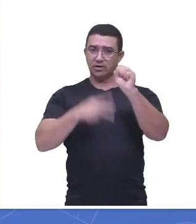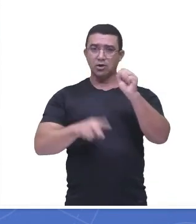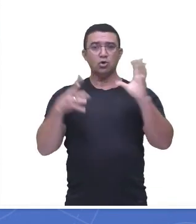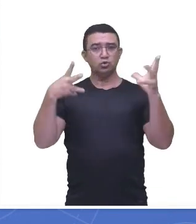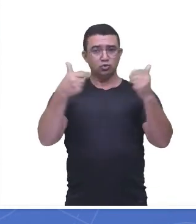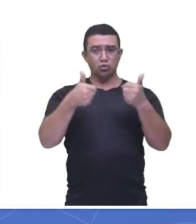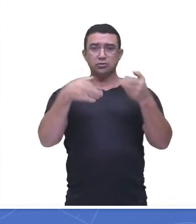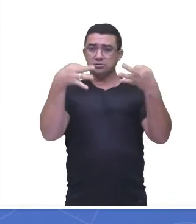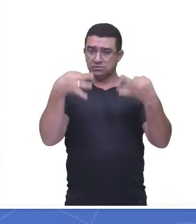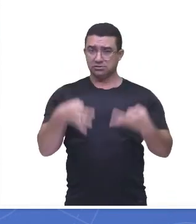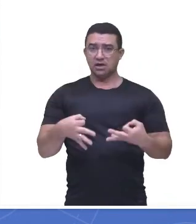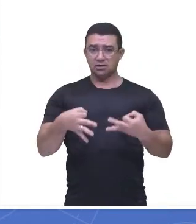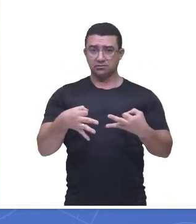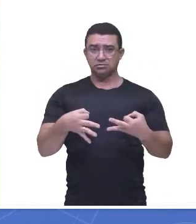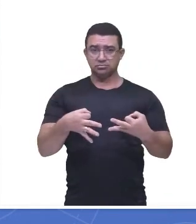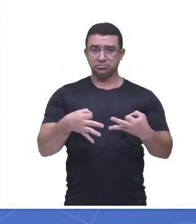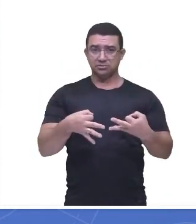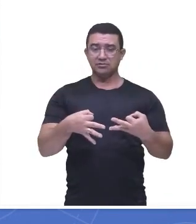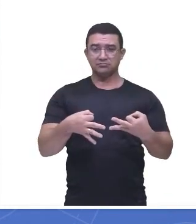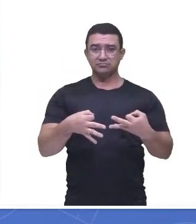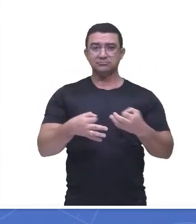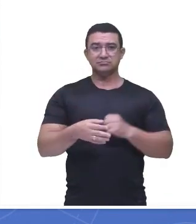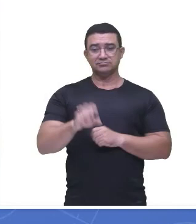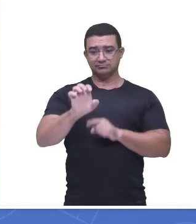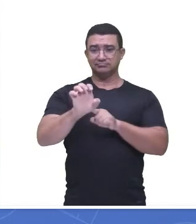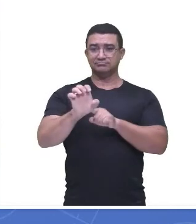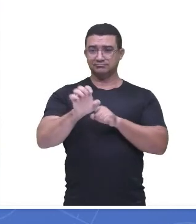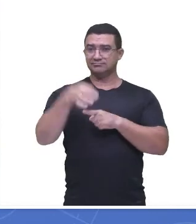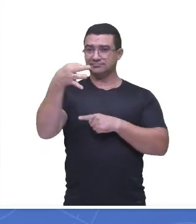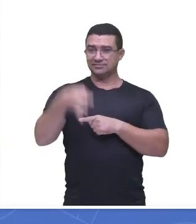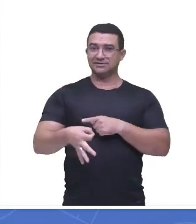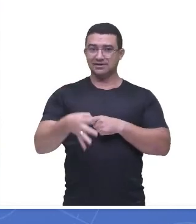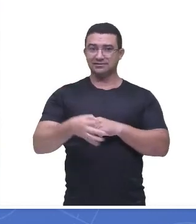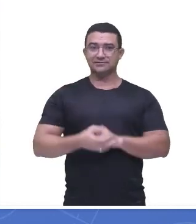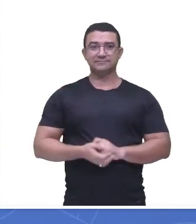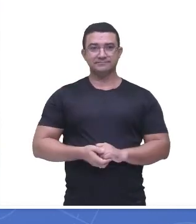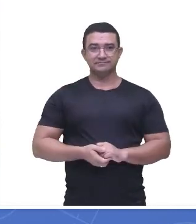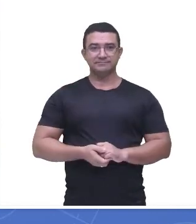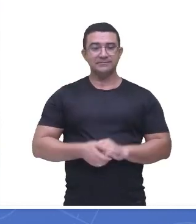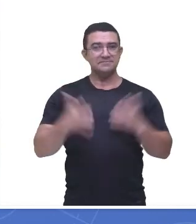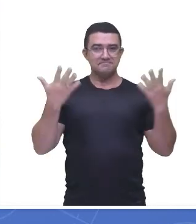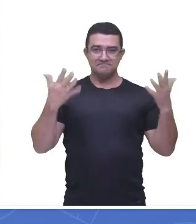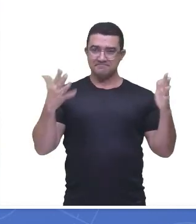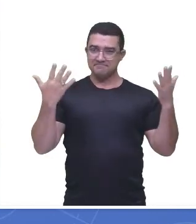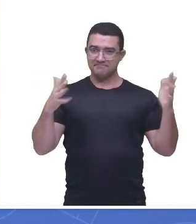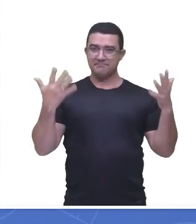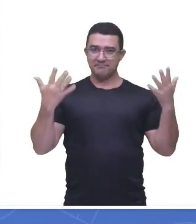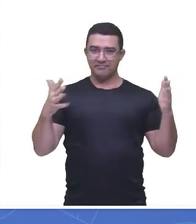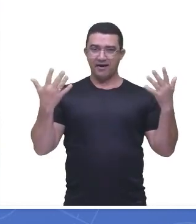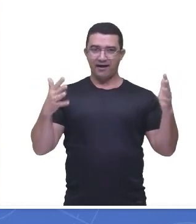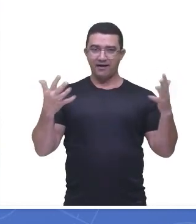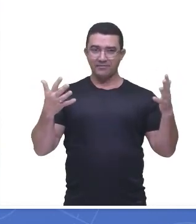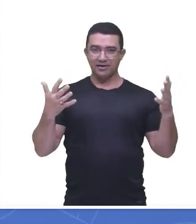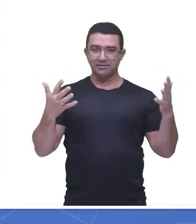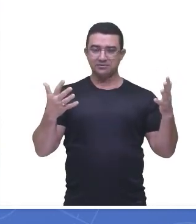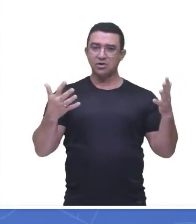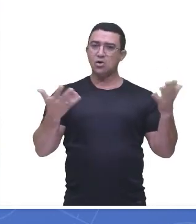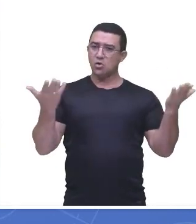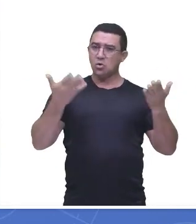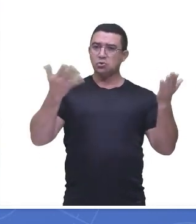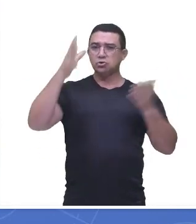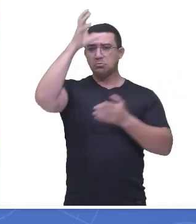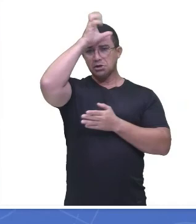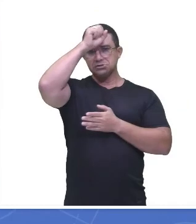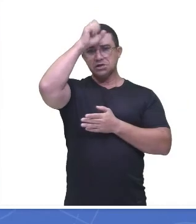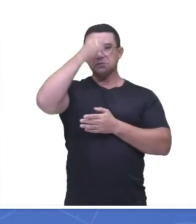estão corretas. Por isso que o item é o correto. Pessoal, parabéns e pela aprendizagem de hoje, valeu